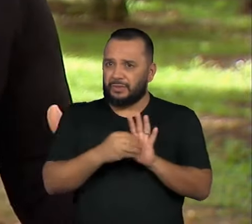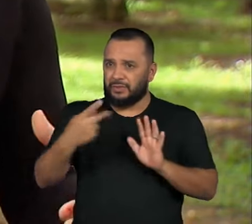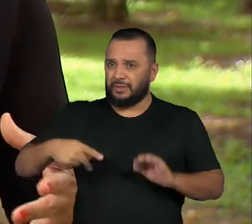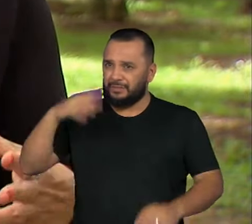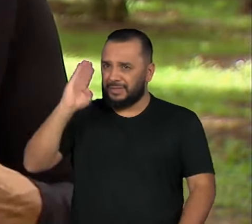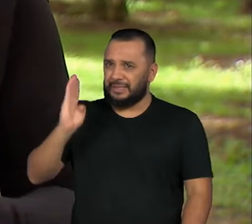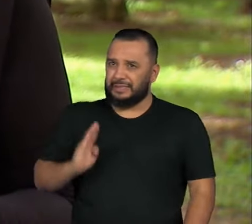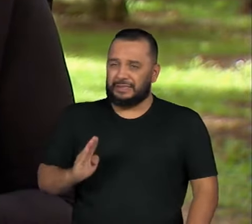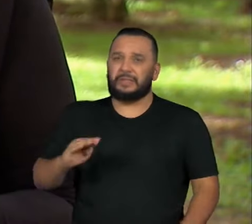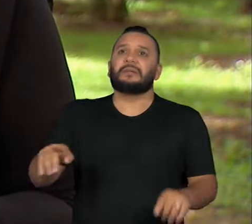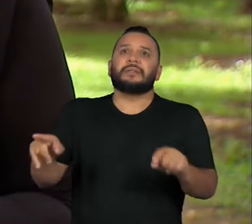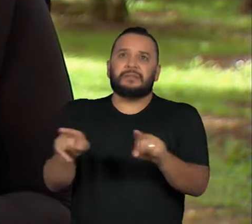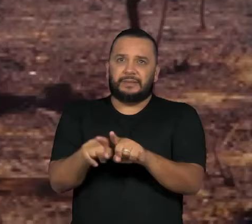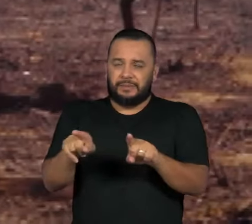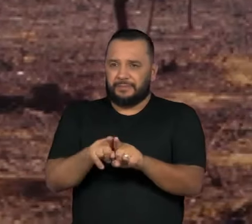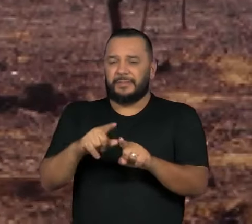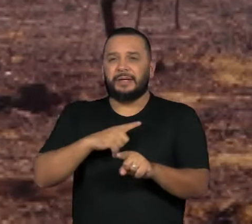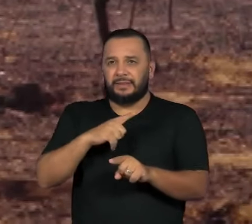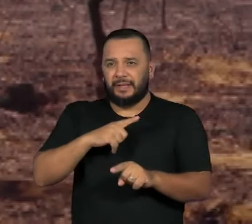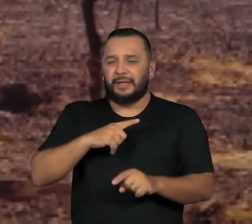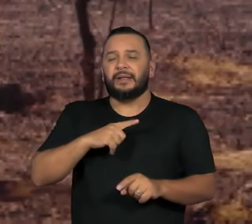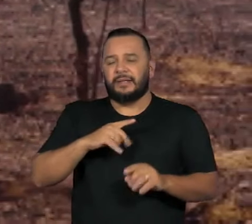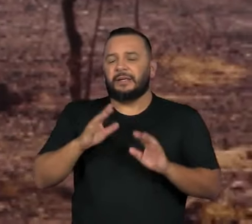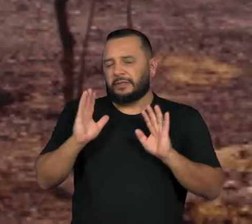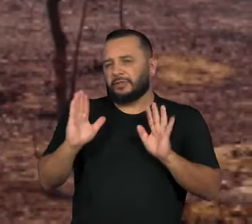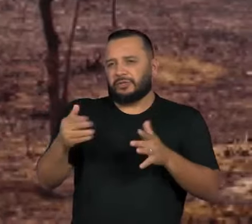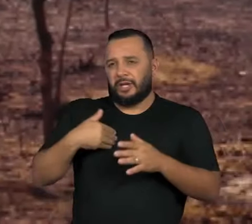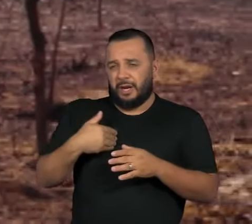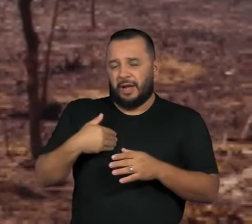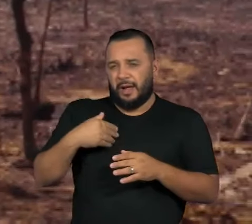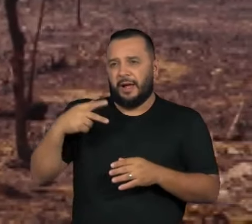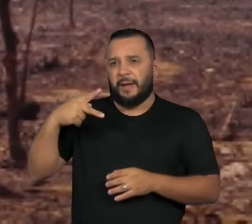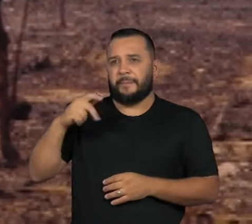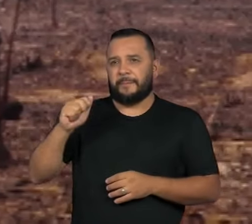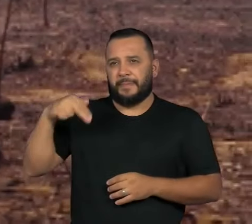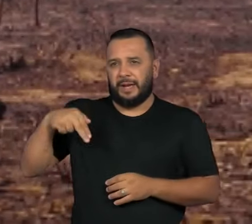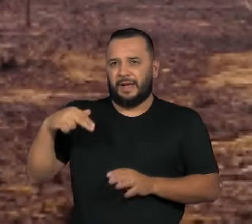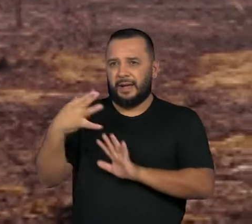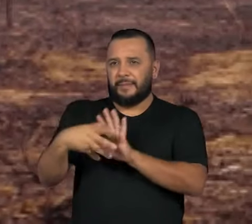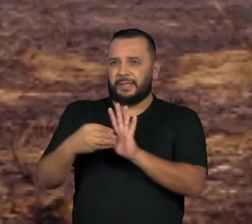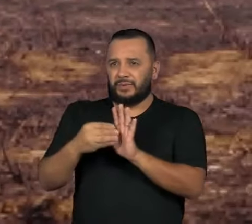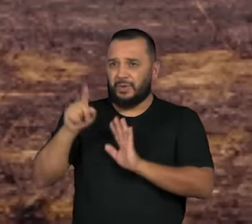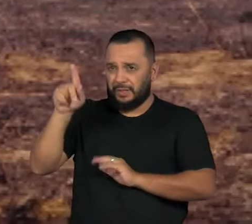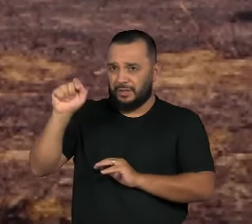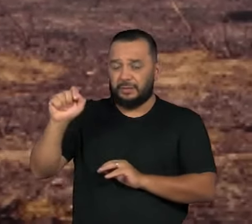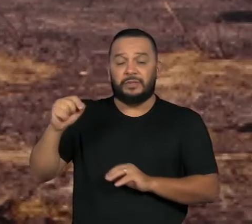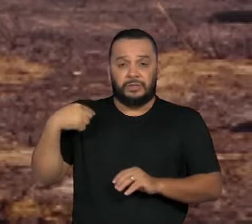gente trabalhou na Panamazônia. A gente se concentrou nessas 4 forçantes,